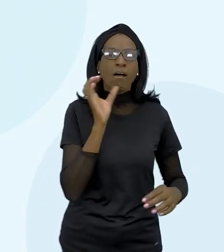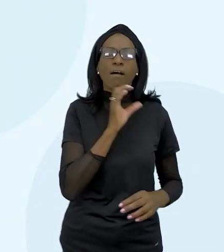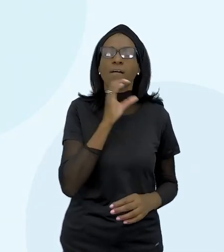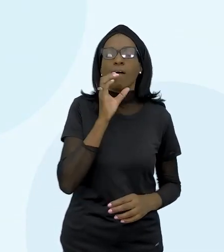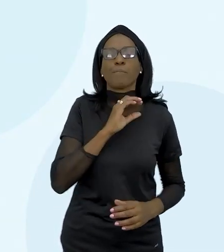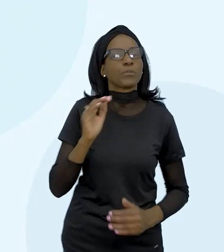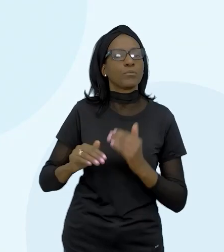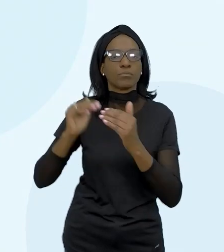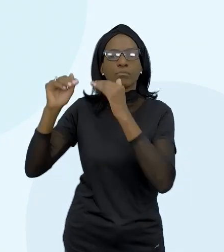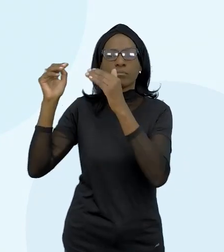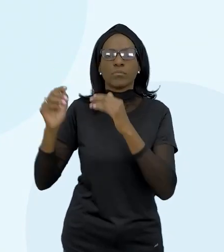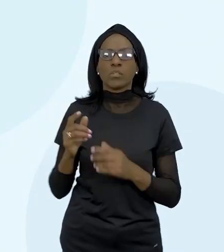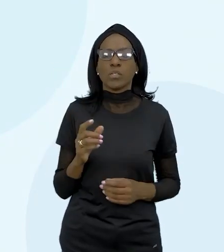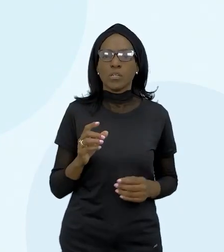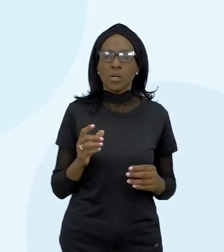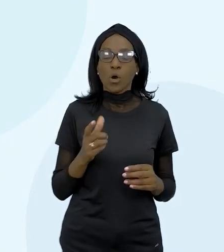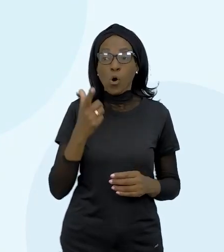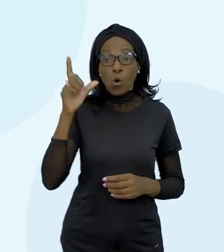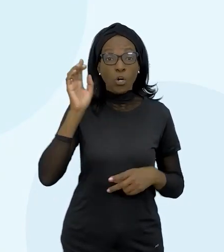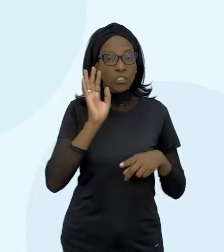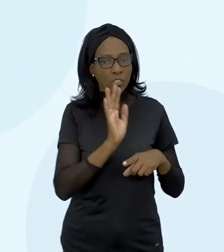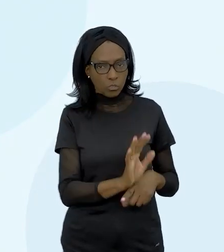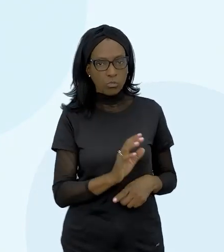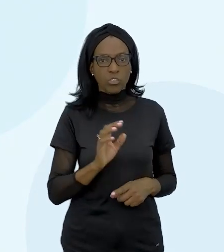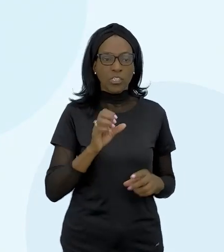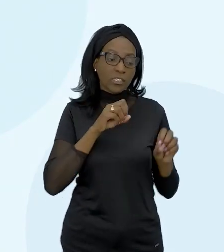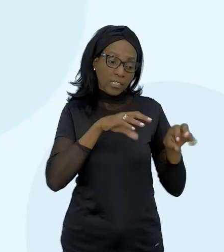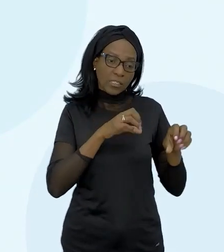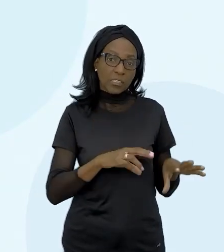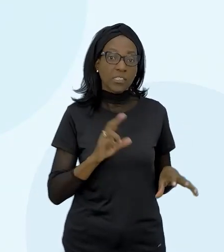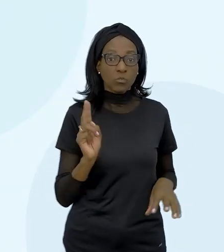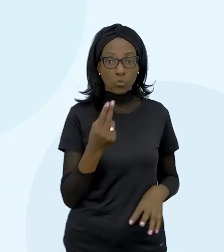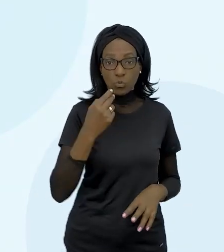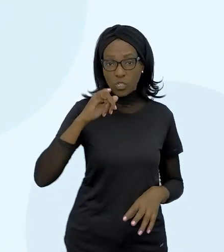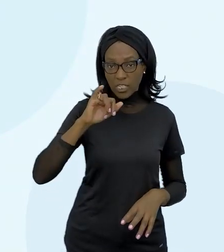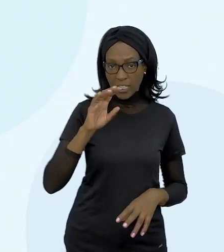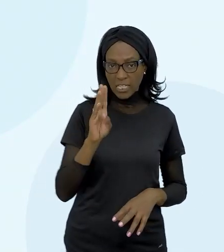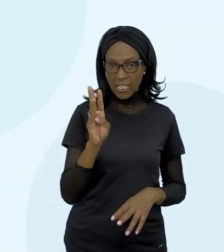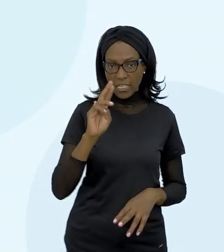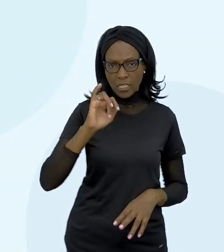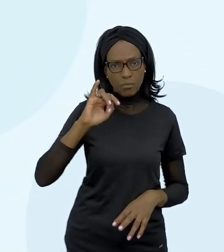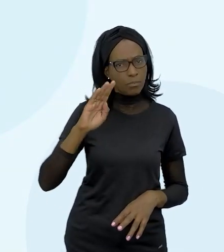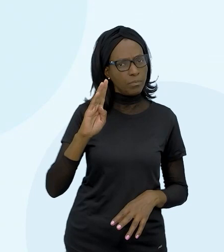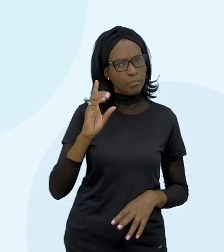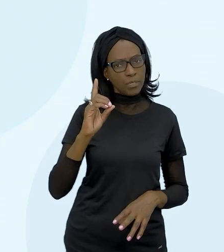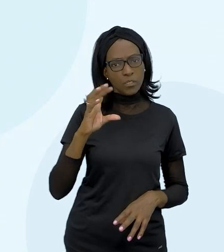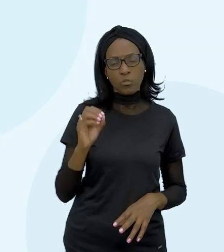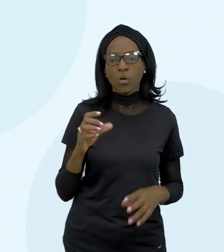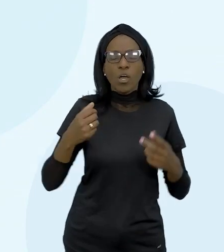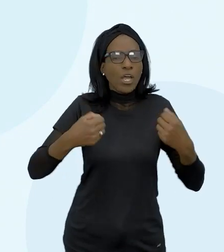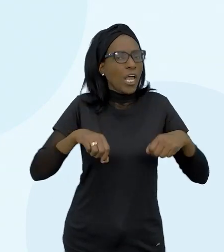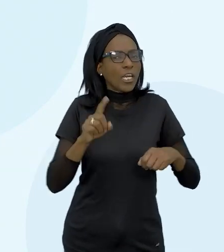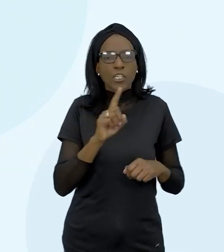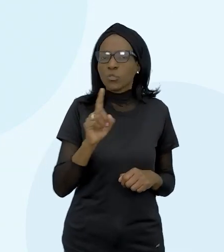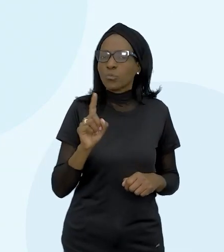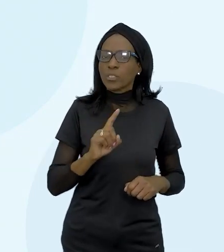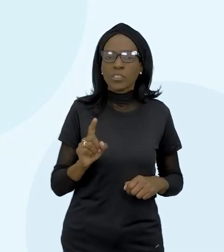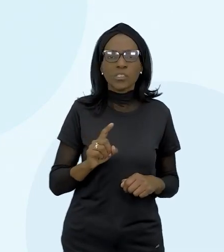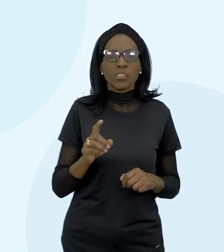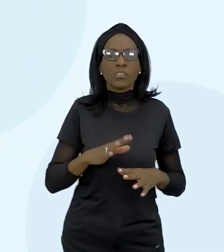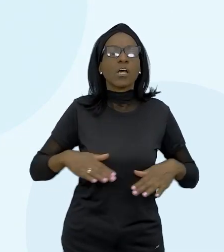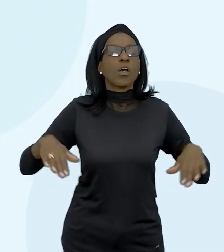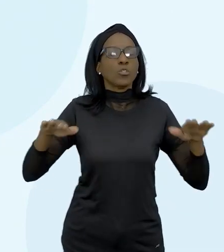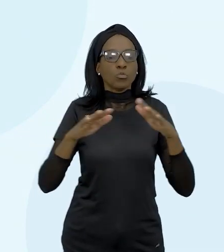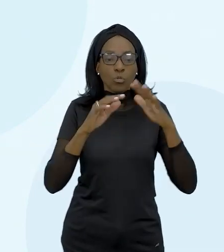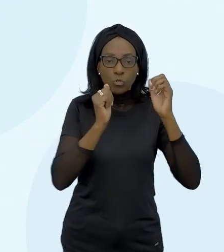Um diferencial do ensino híbrido é que não é necessário que todos os estudantes estejam ao mesmo tempo em estações